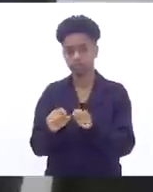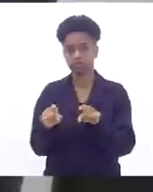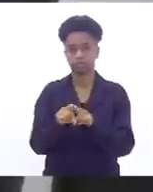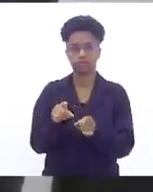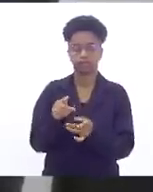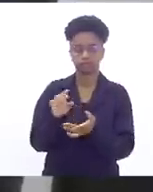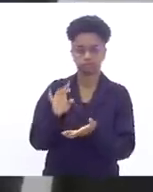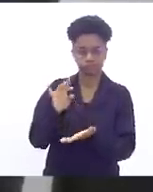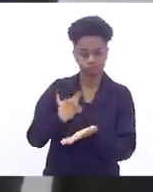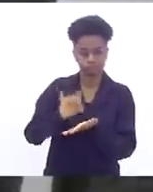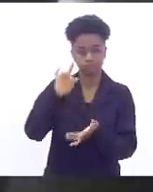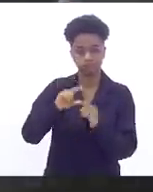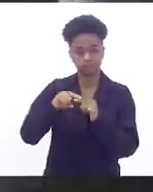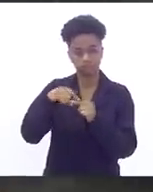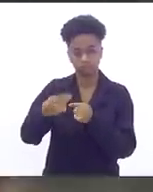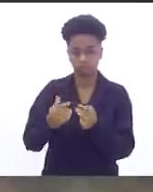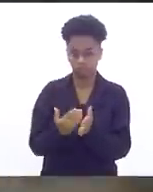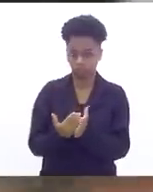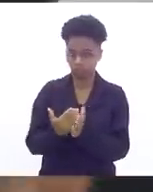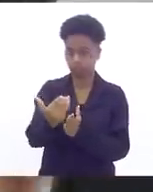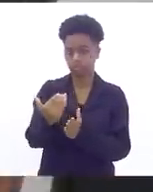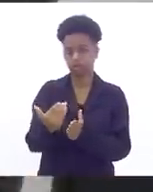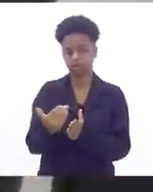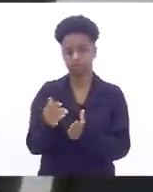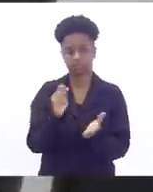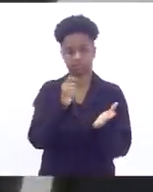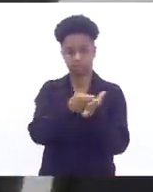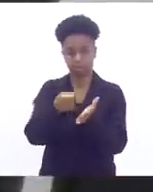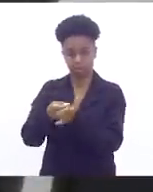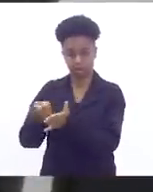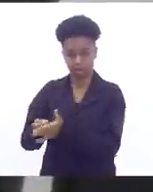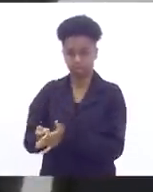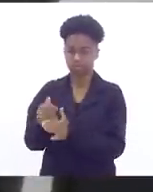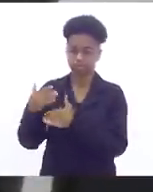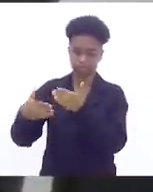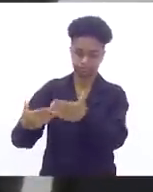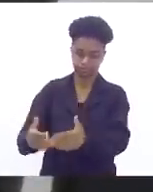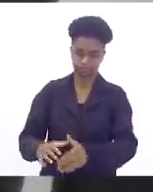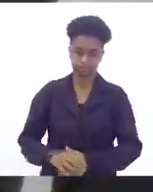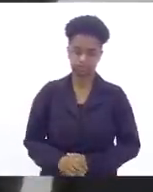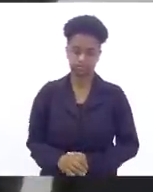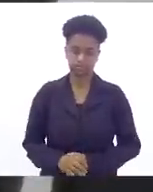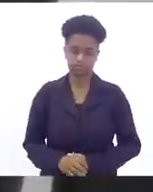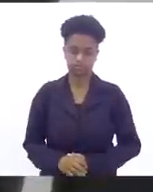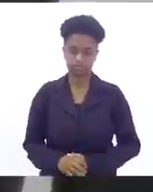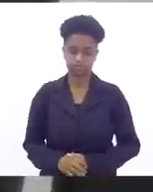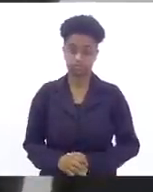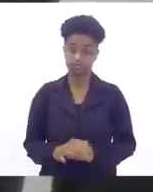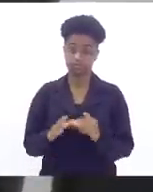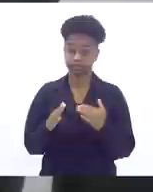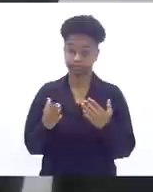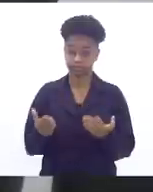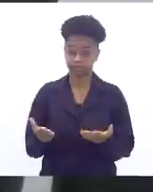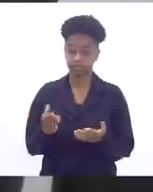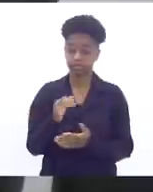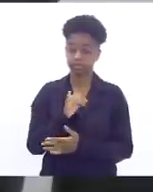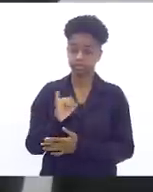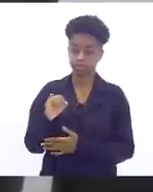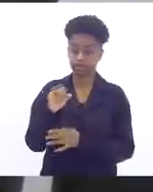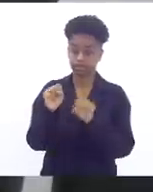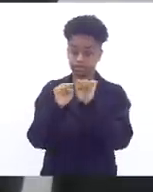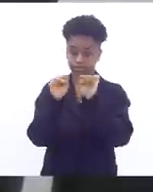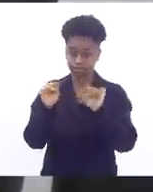E aí posteriormente começa o pagamento e aí por diante Então se os sistemas